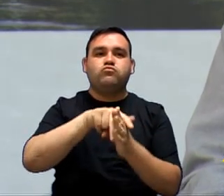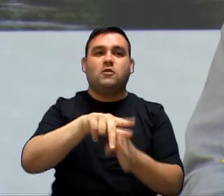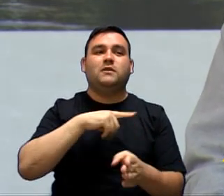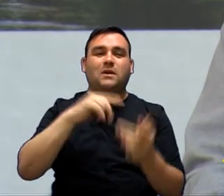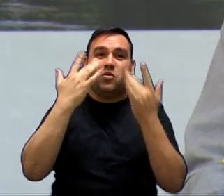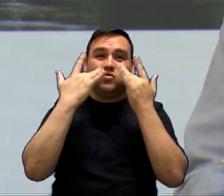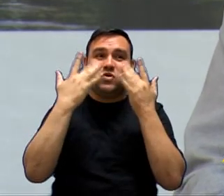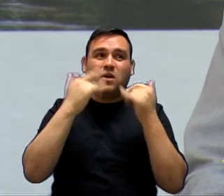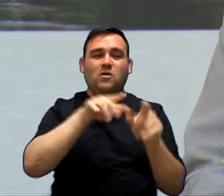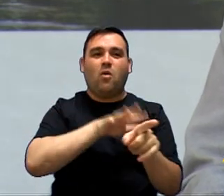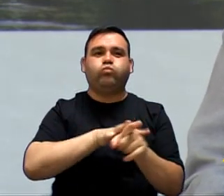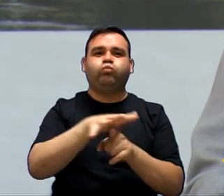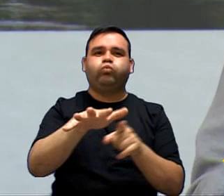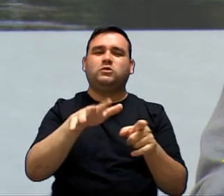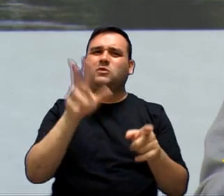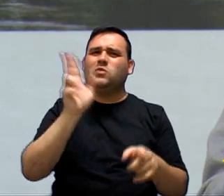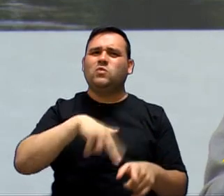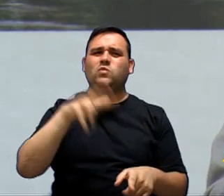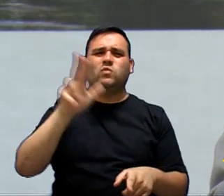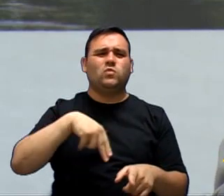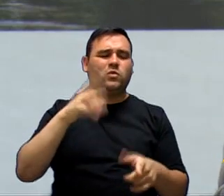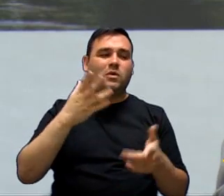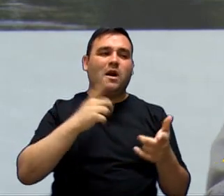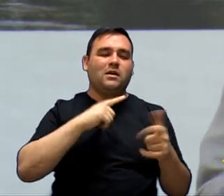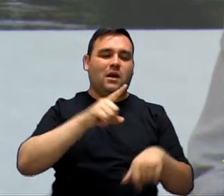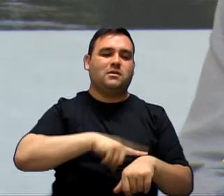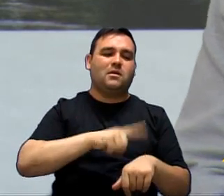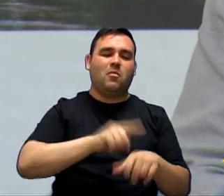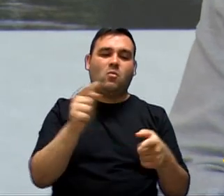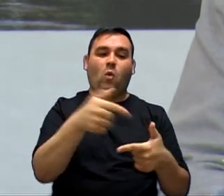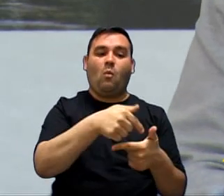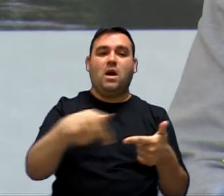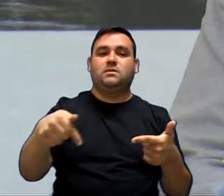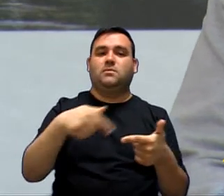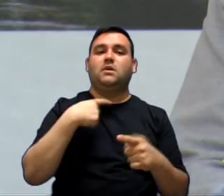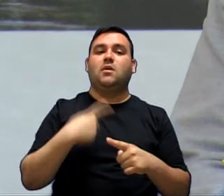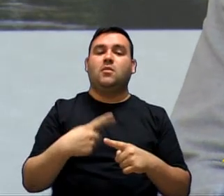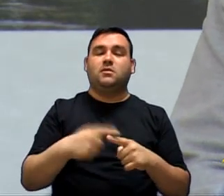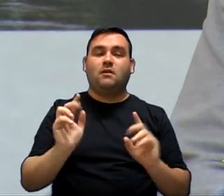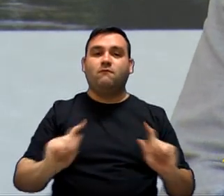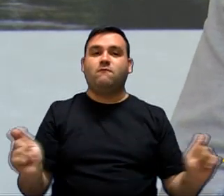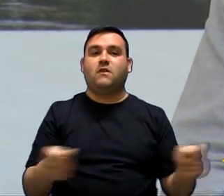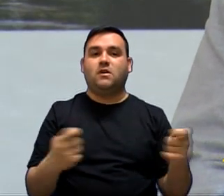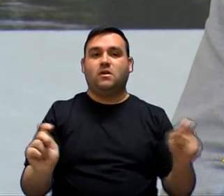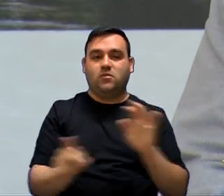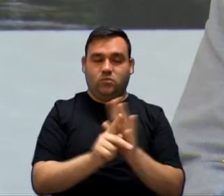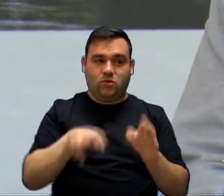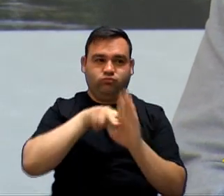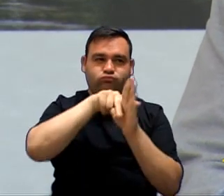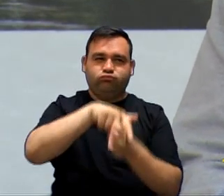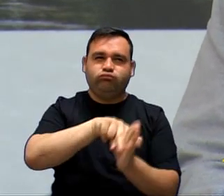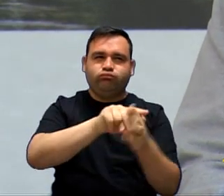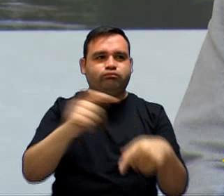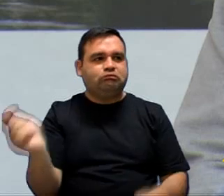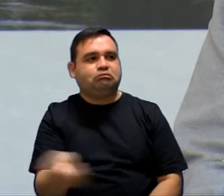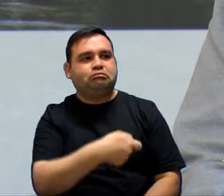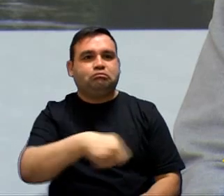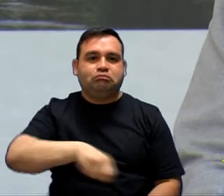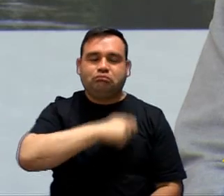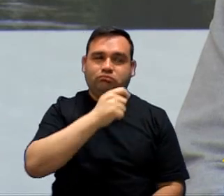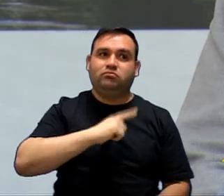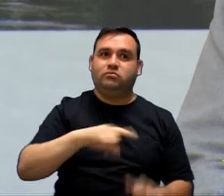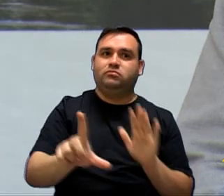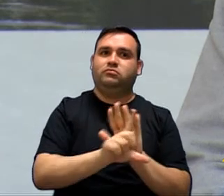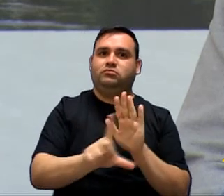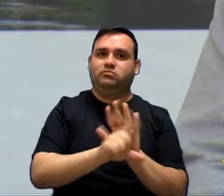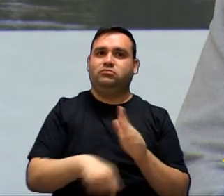teatro inteiramente lotado e nunca foi reservado uma semana para o Festival Tropeiro. Isso tem que acontecer, é